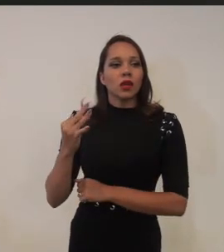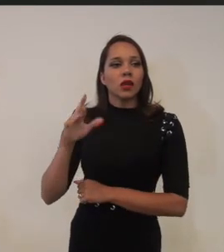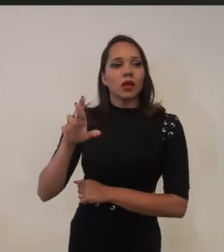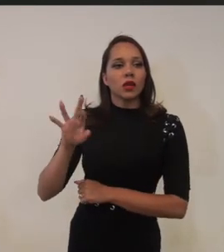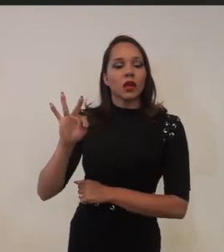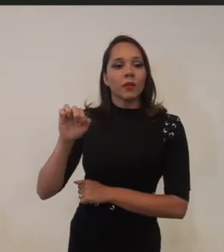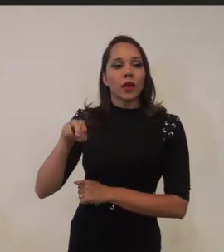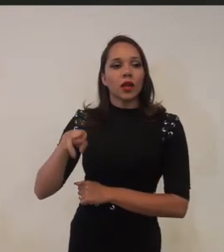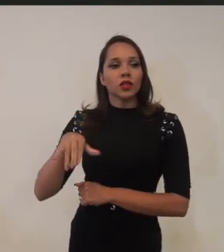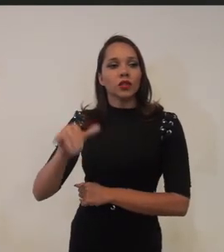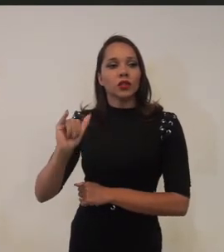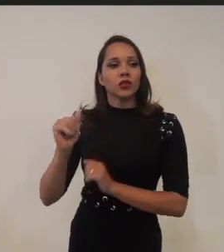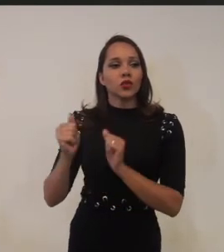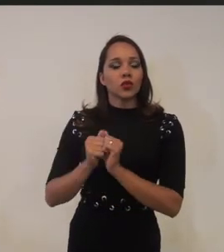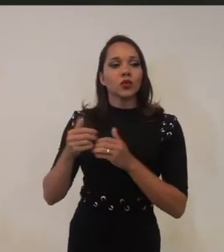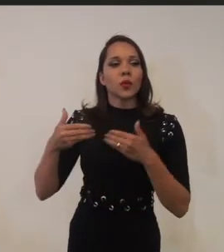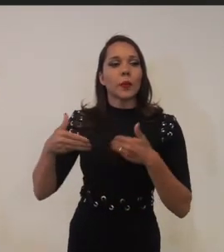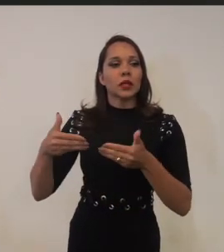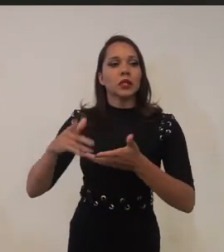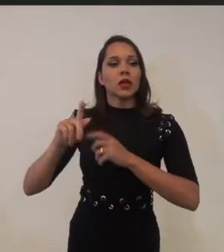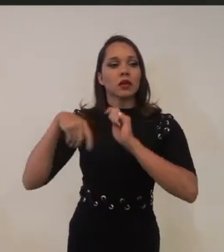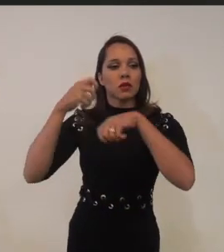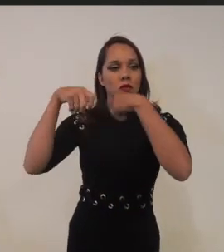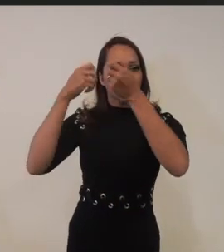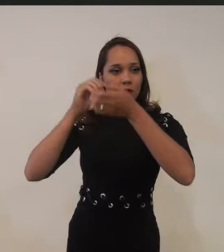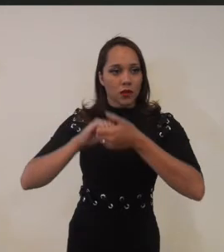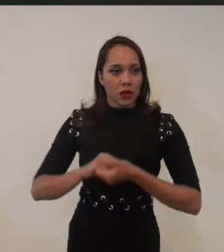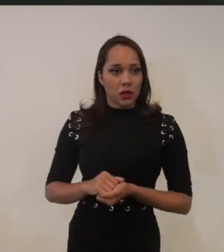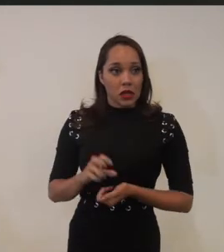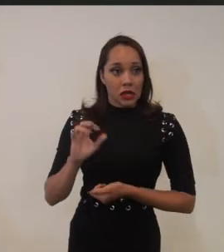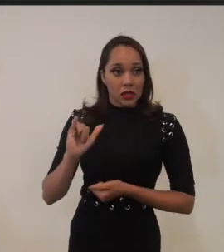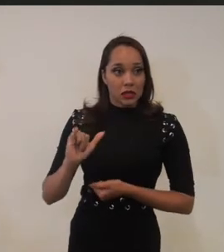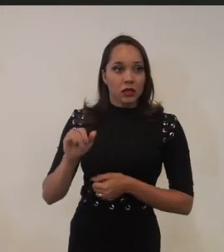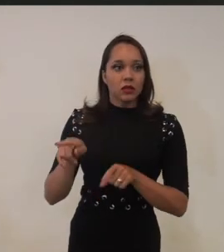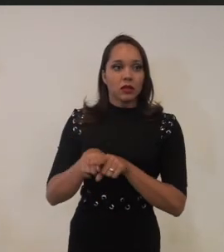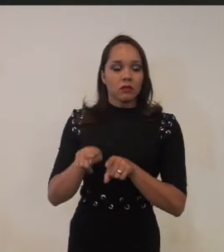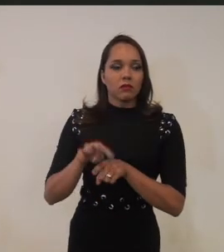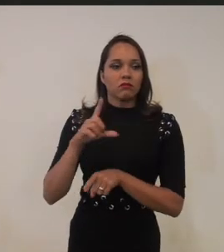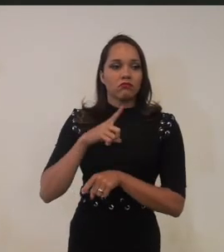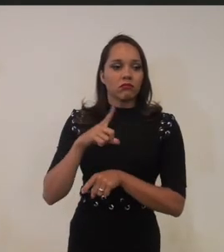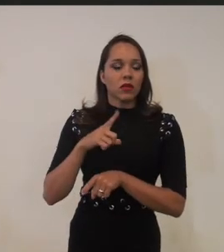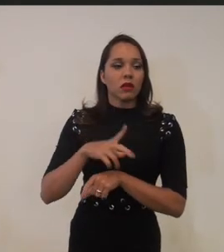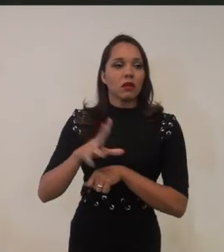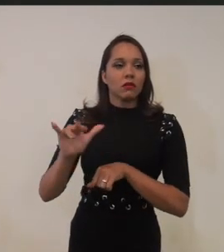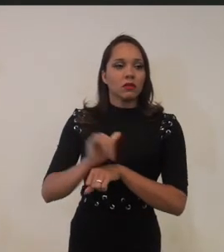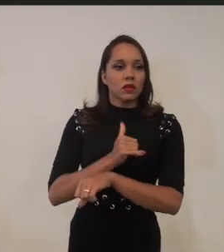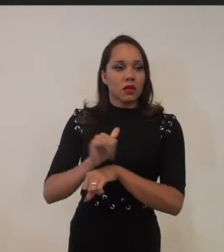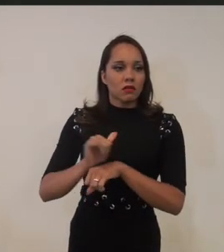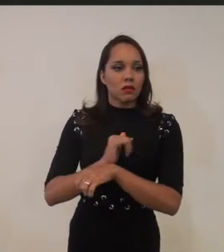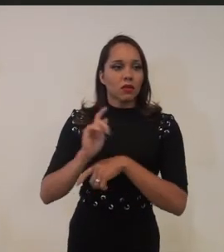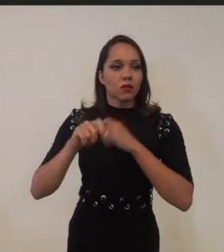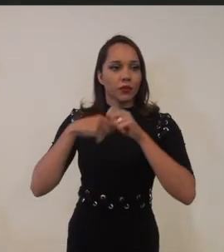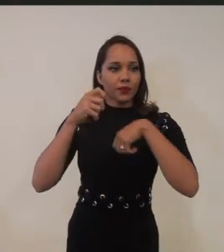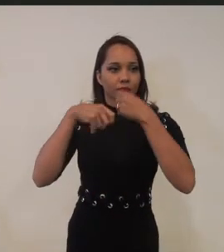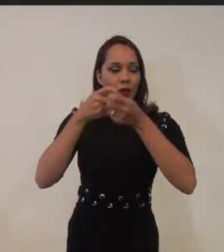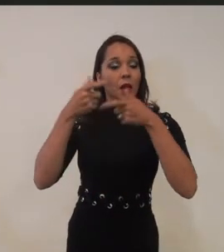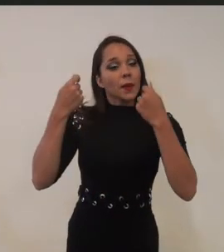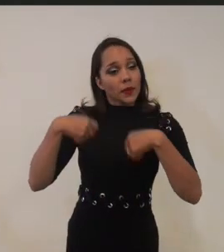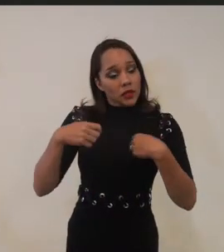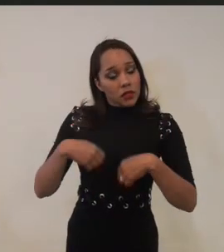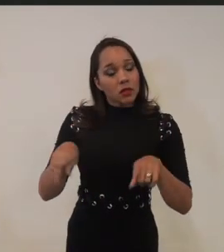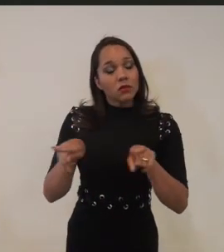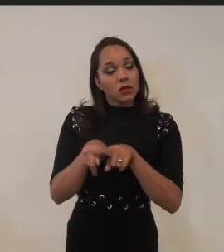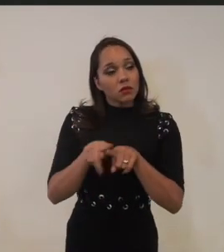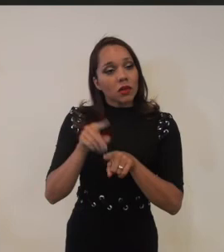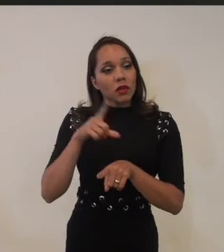Economia, e também, se temos que ter uma estratégia para comércio, também temos que ter uma